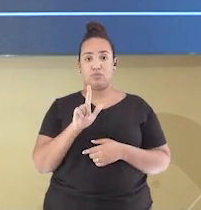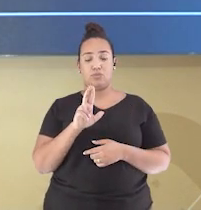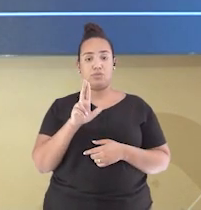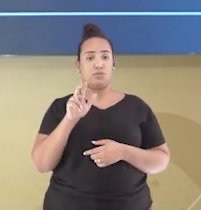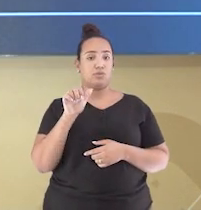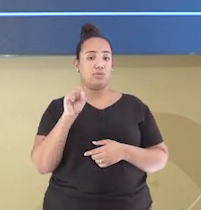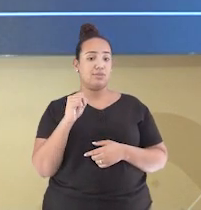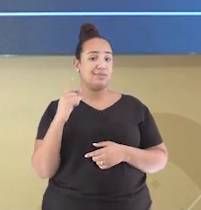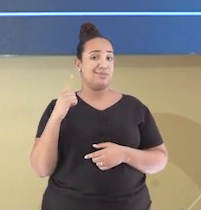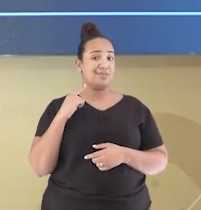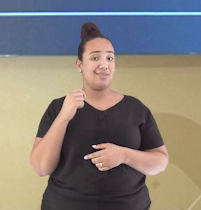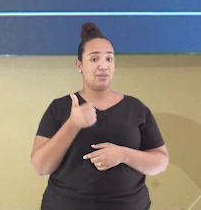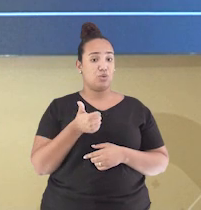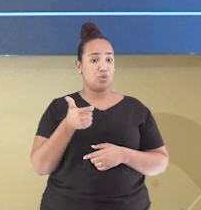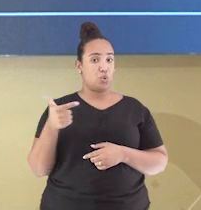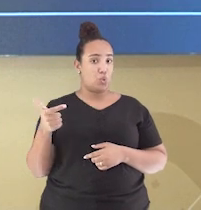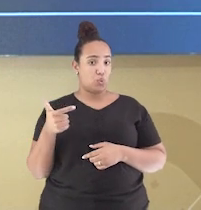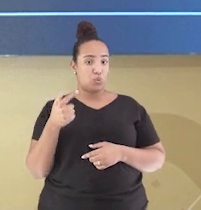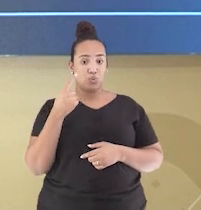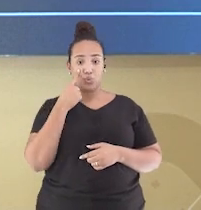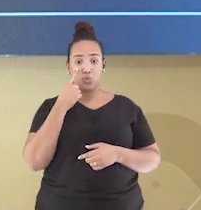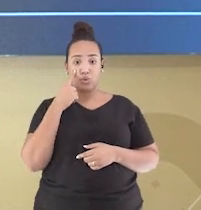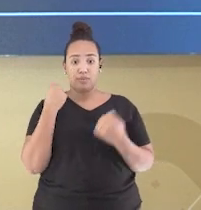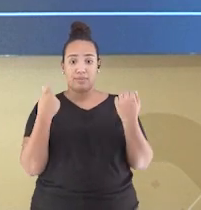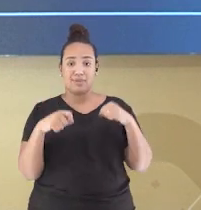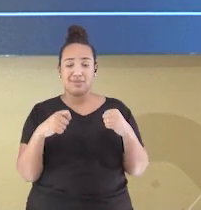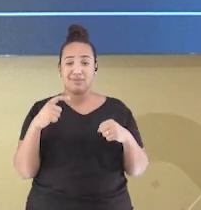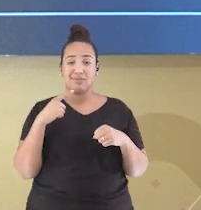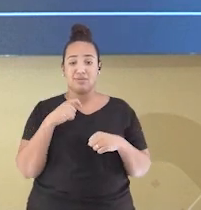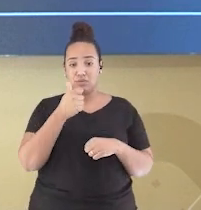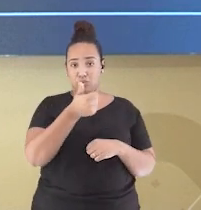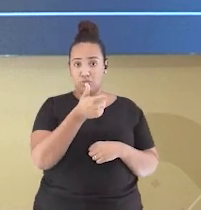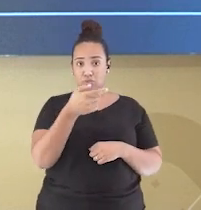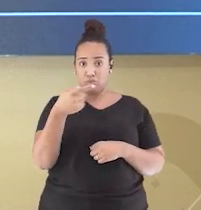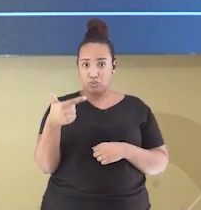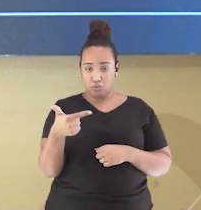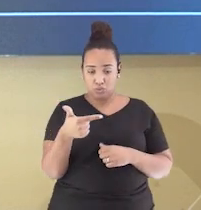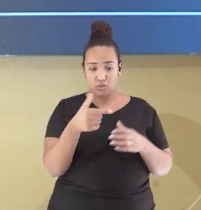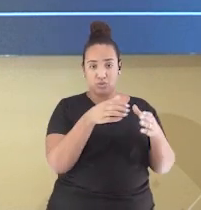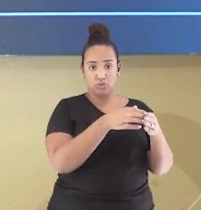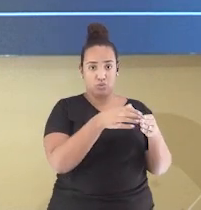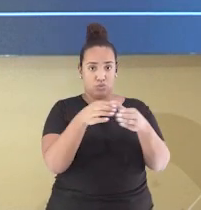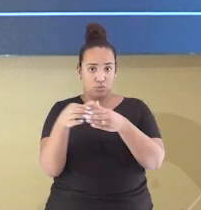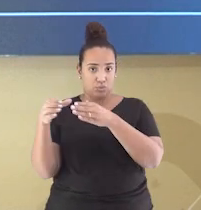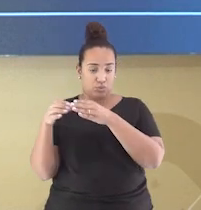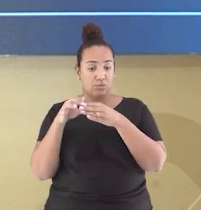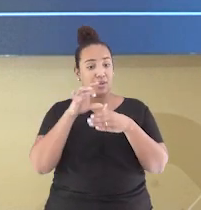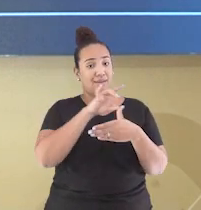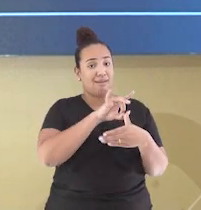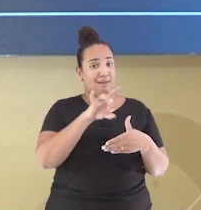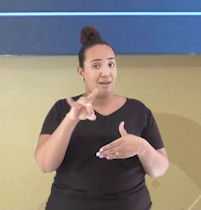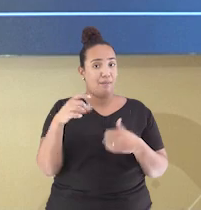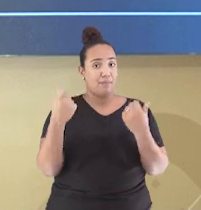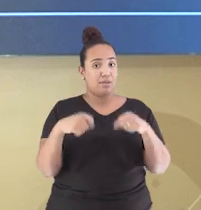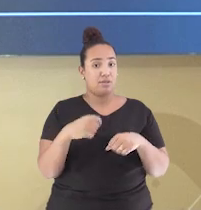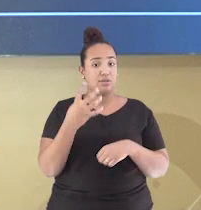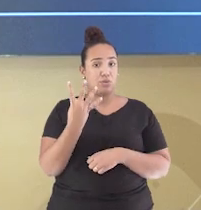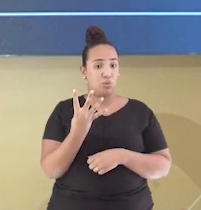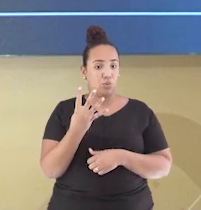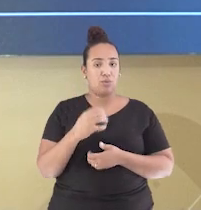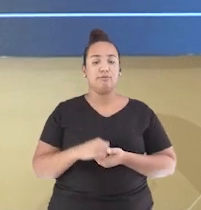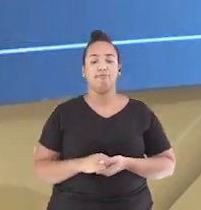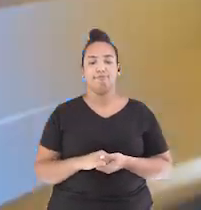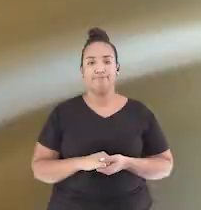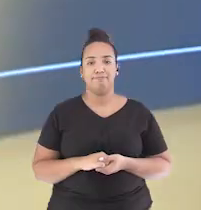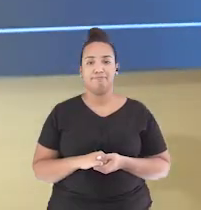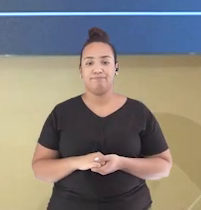de 12 compassos. Ou seja, eu tenho que ter 12 grupos de 4 batidas cada um até a música começar a